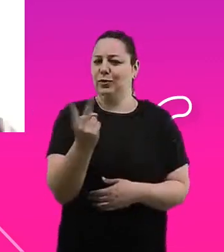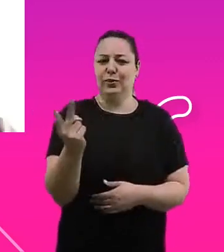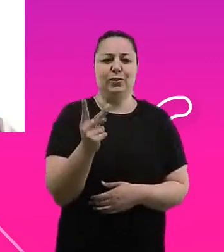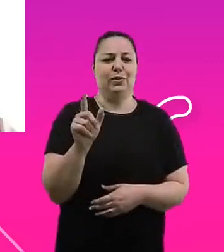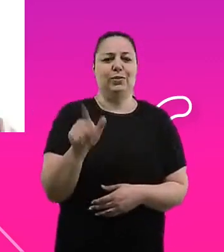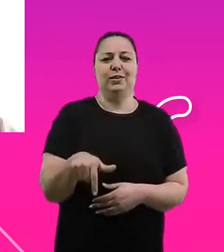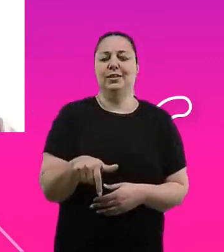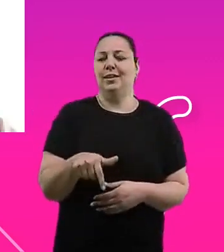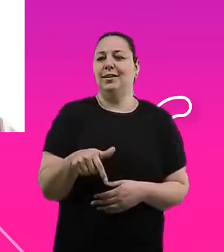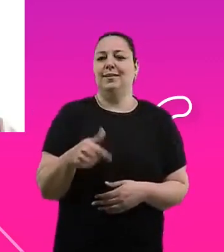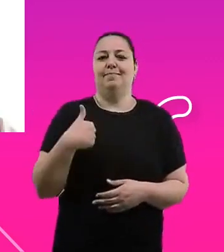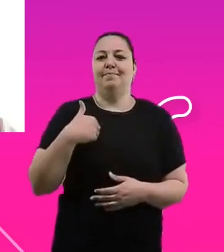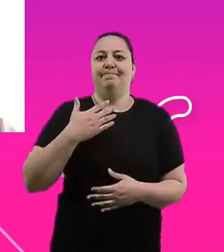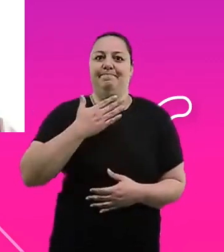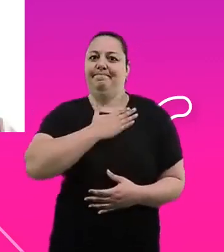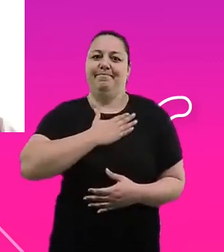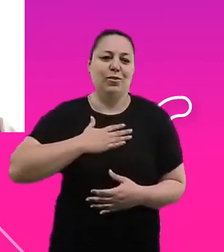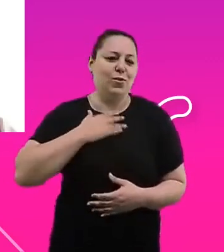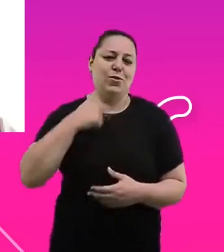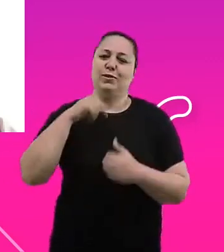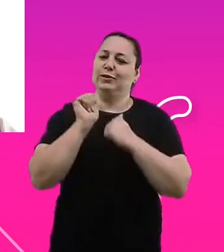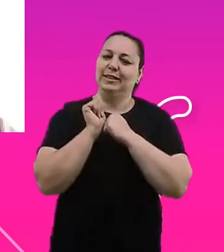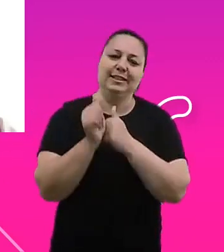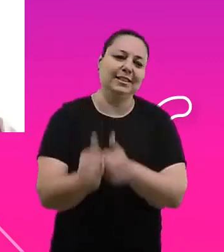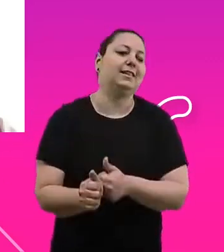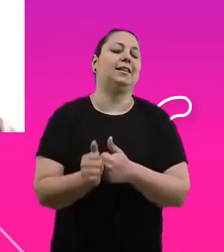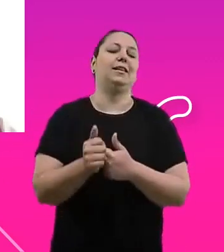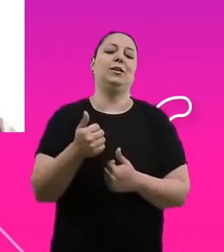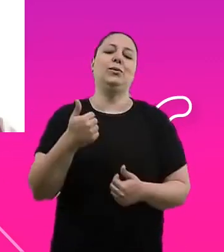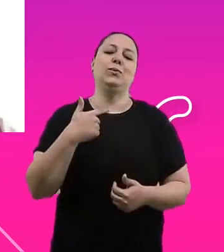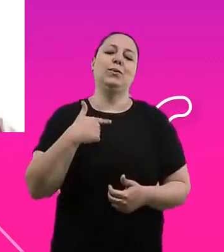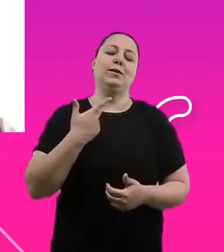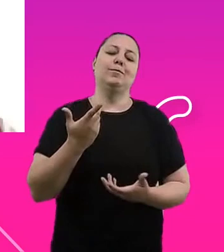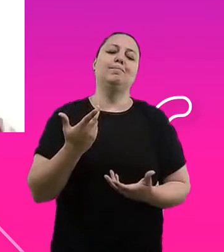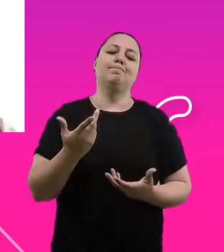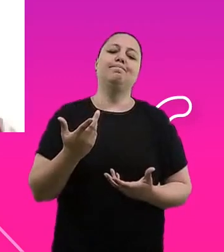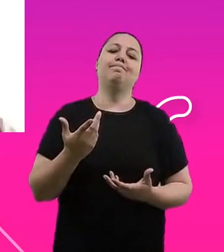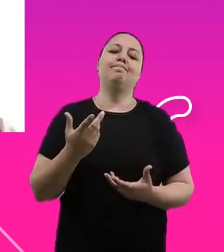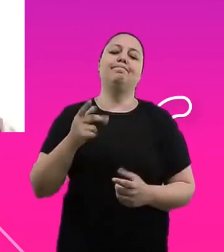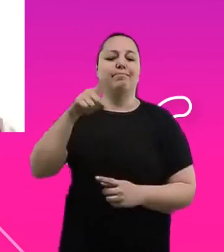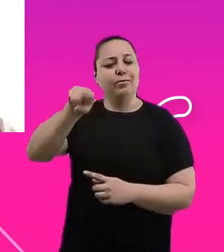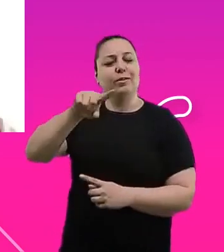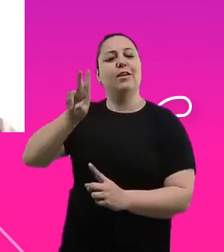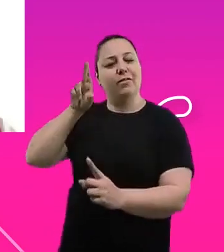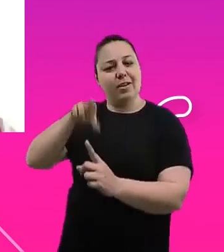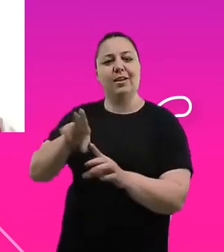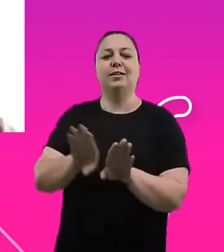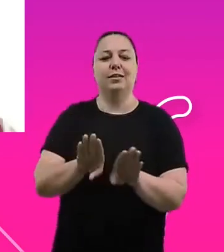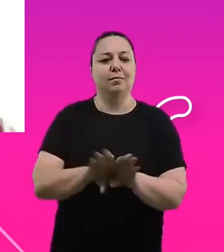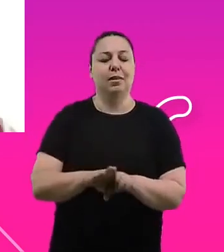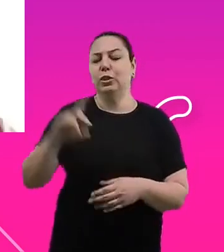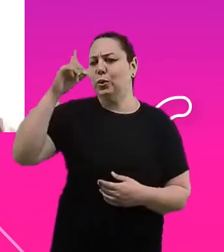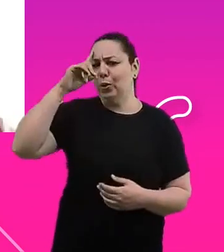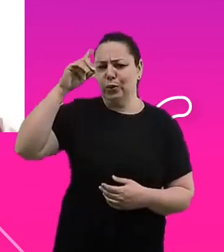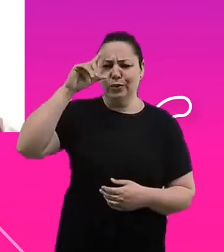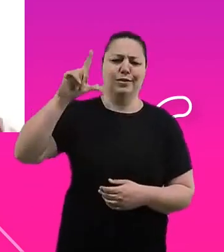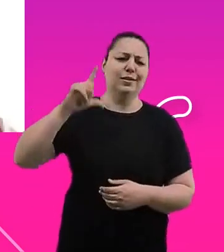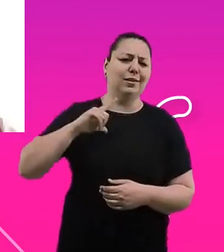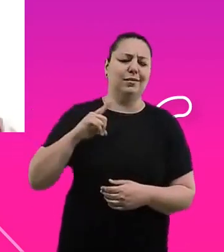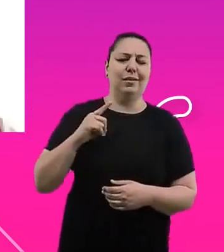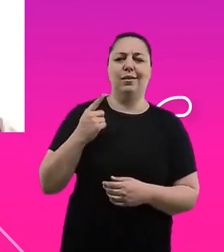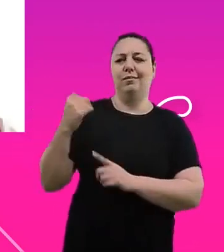eu acompanho, sigo e faço, e no final é isso, assim, acho que a minha, todo dia tem uma influência nova, e principalmente pessoas